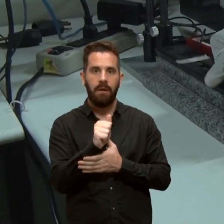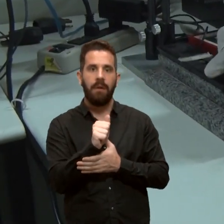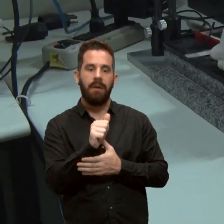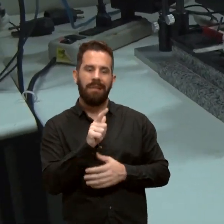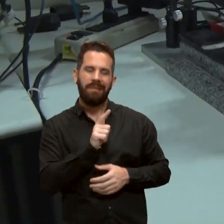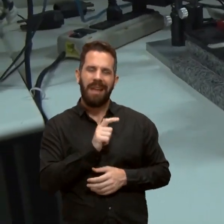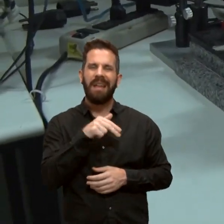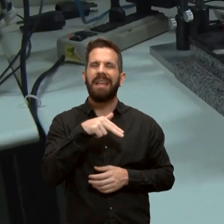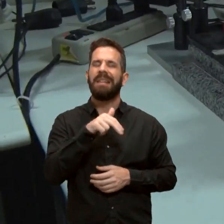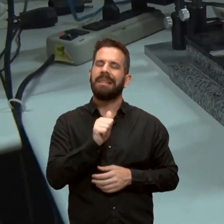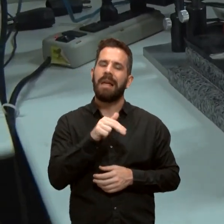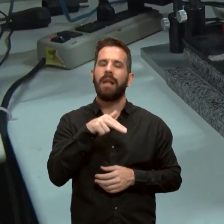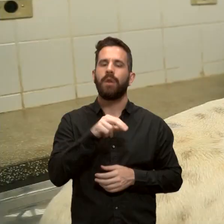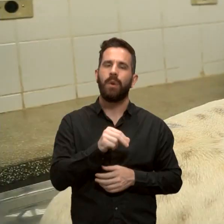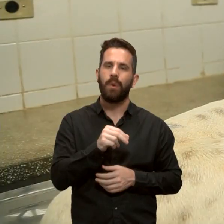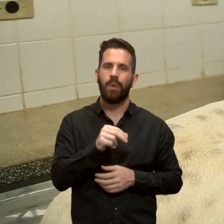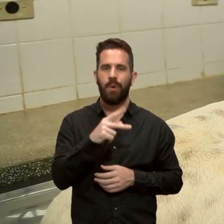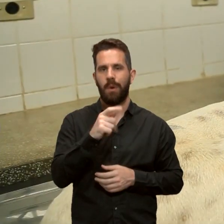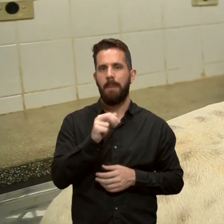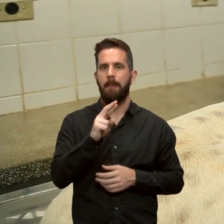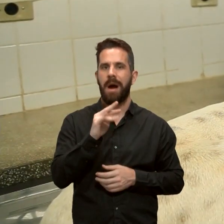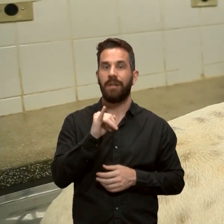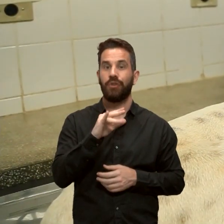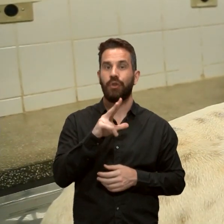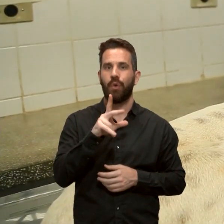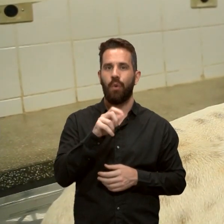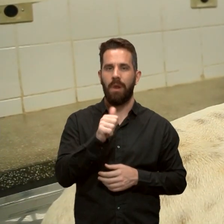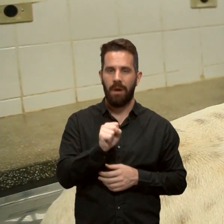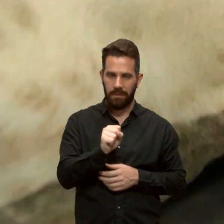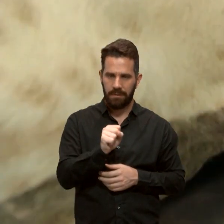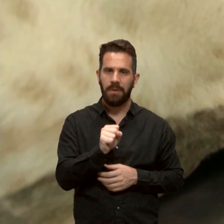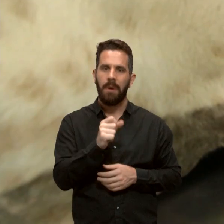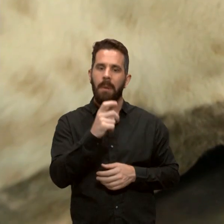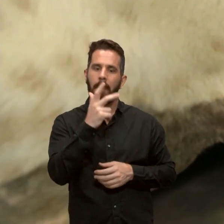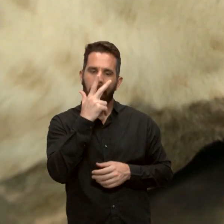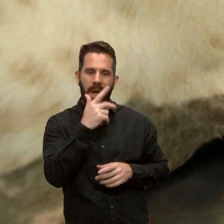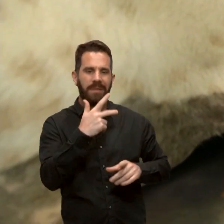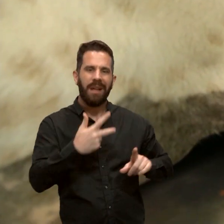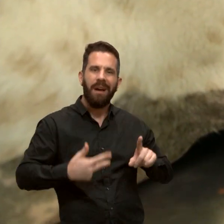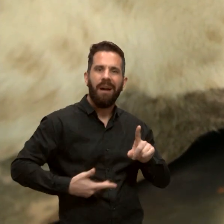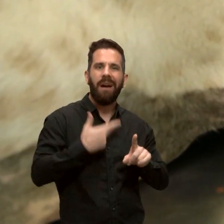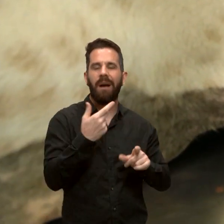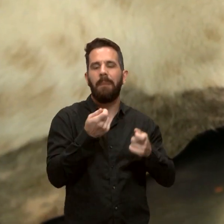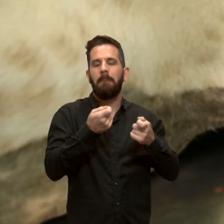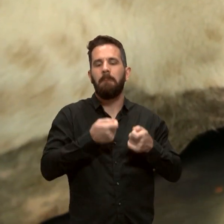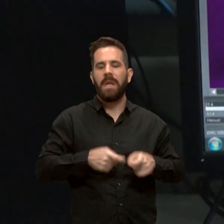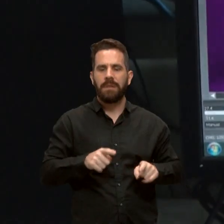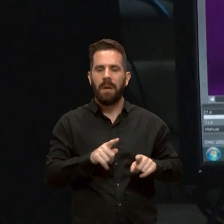que outros métodos. O animal é anestesiado para maior segurança